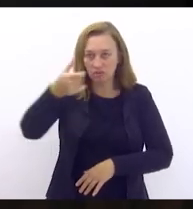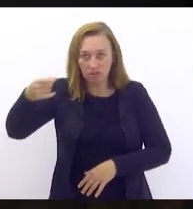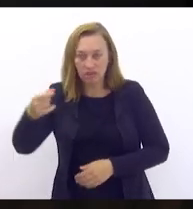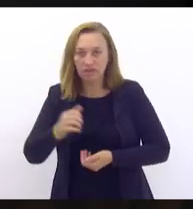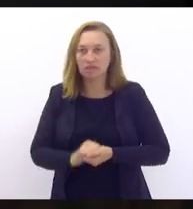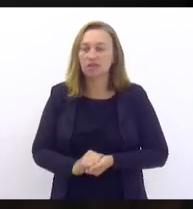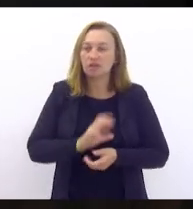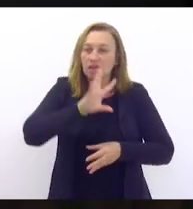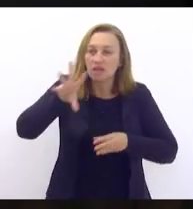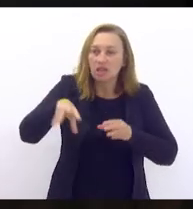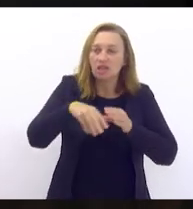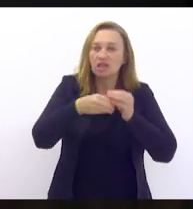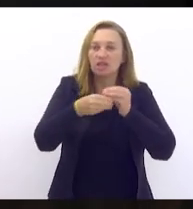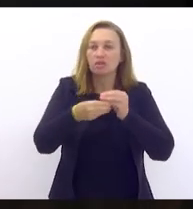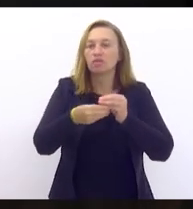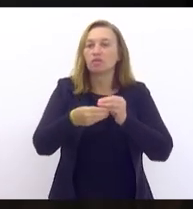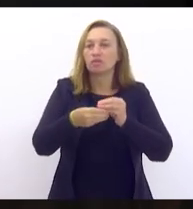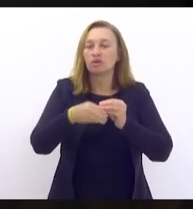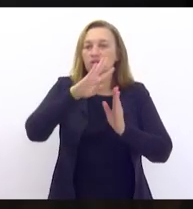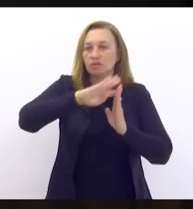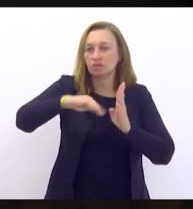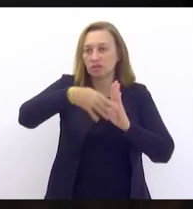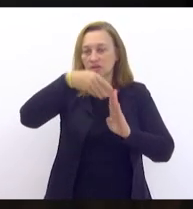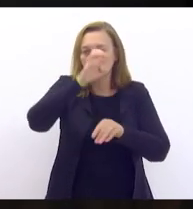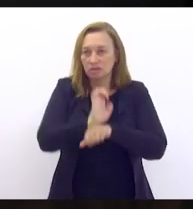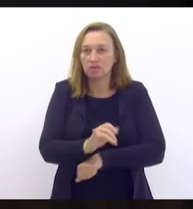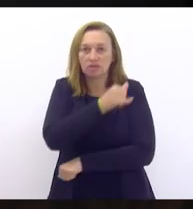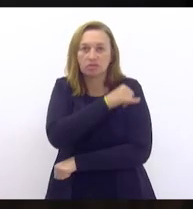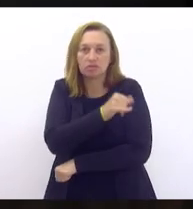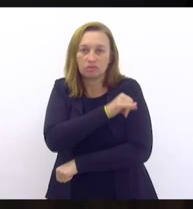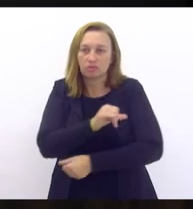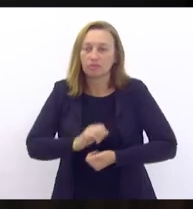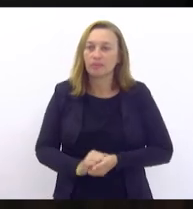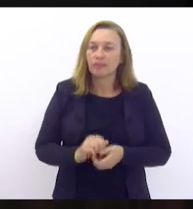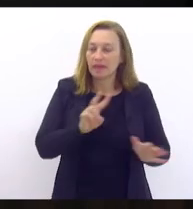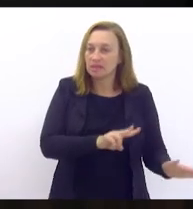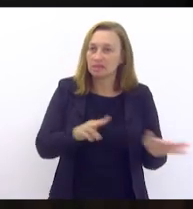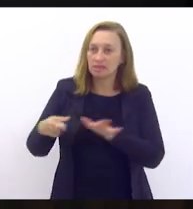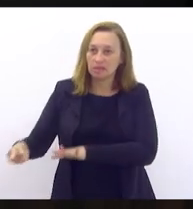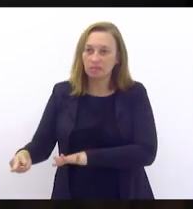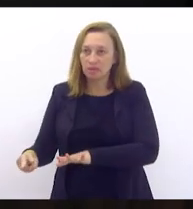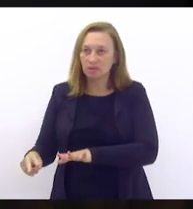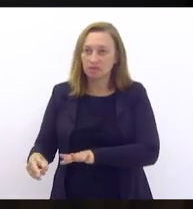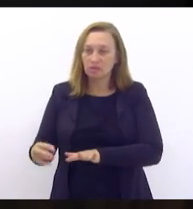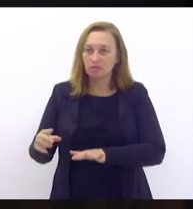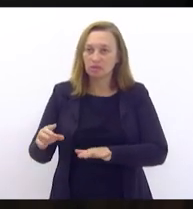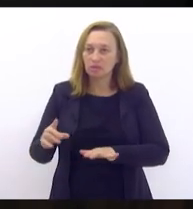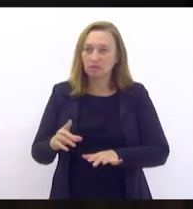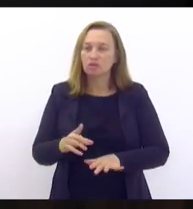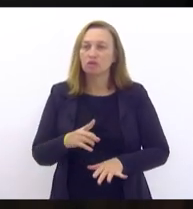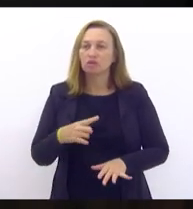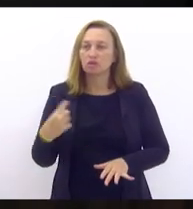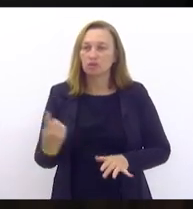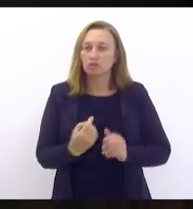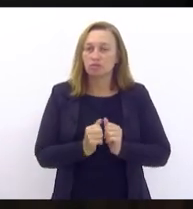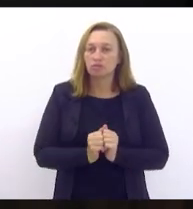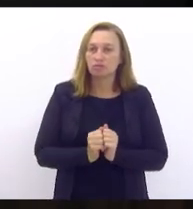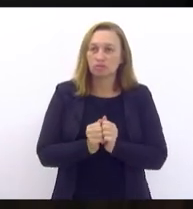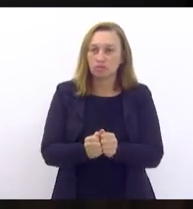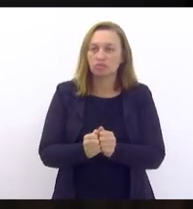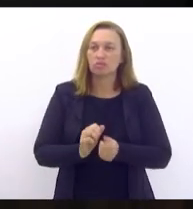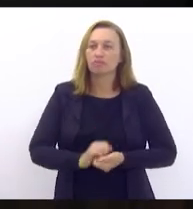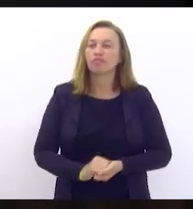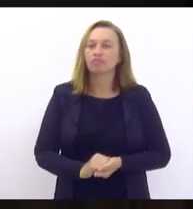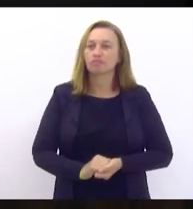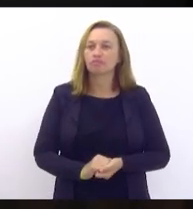para incluir no calendário oficial do Estado do Rio de Janeiro a semana Somos Um. Em discussão.